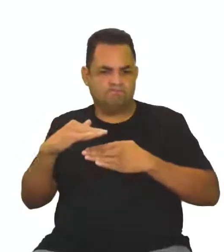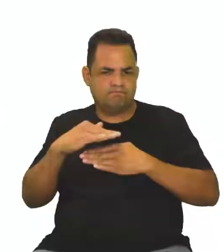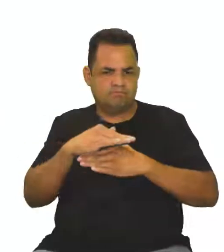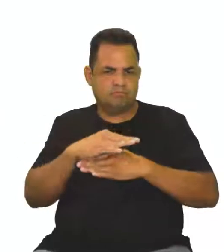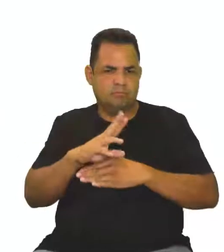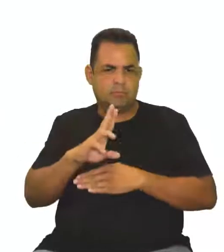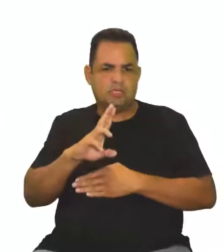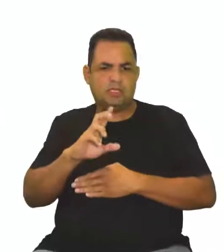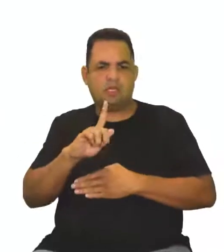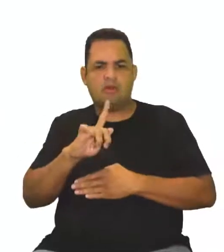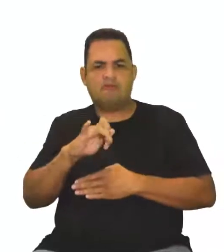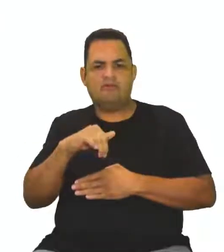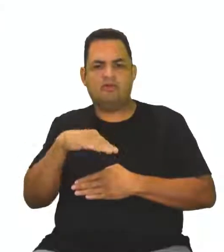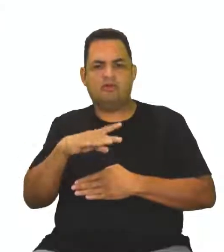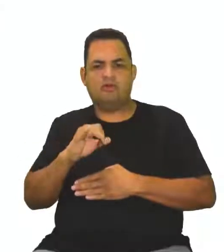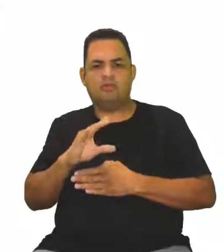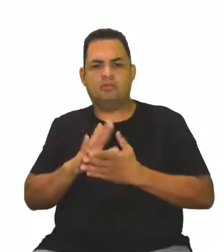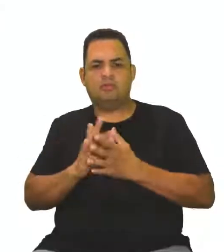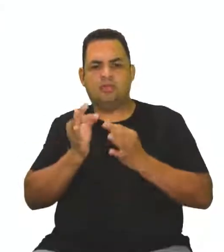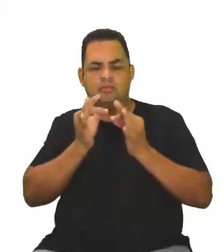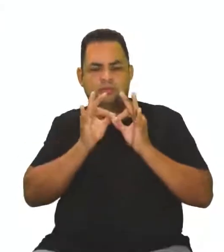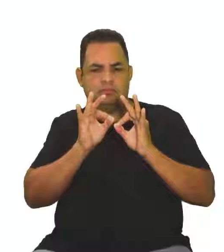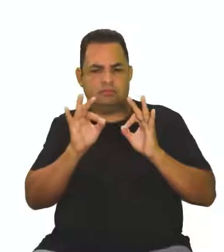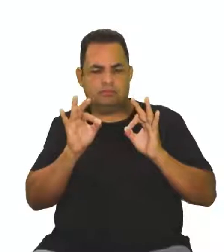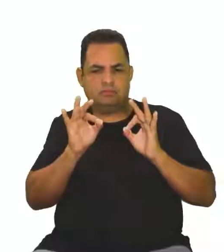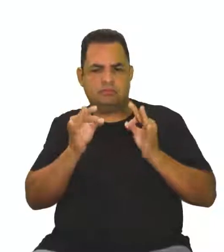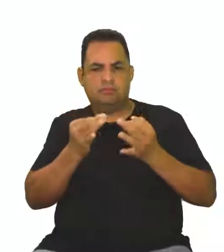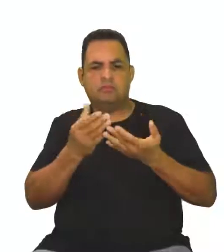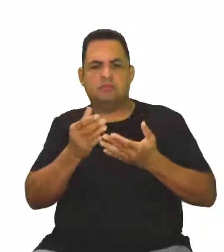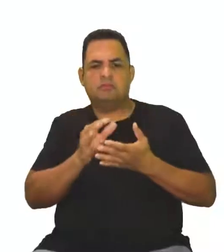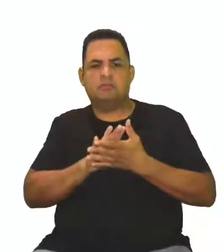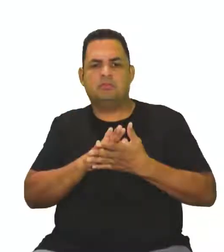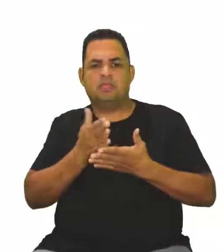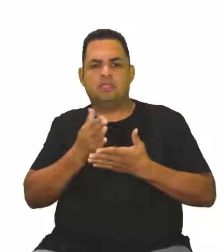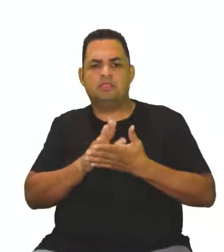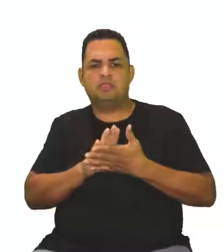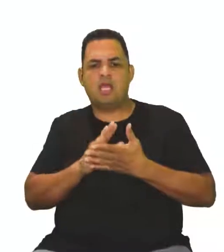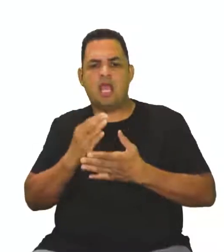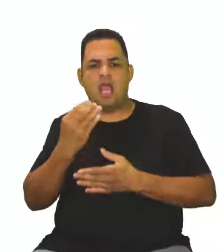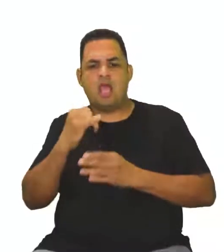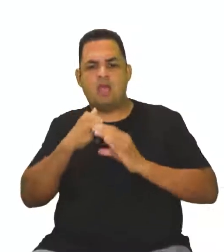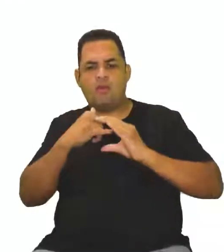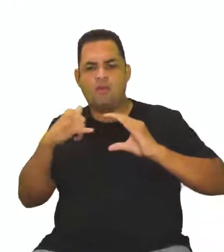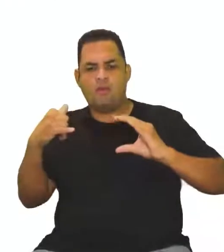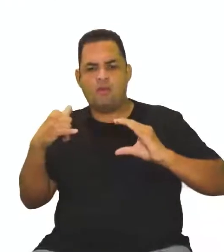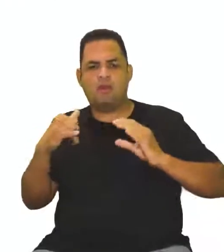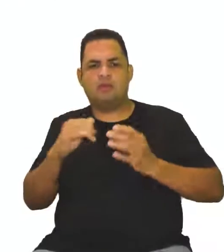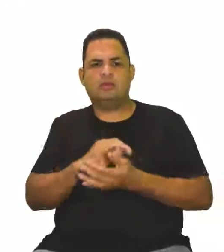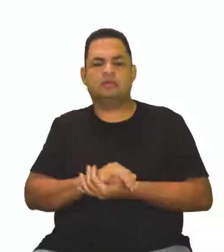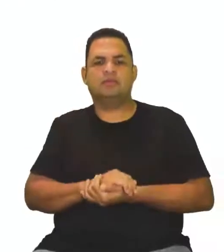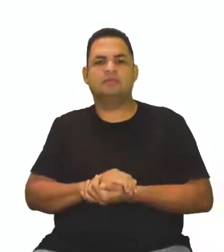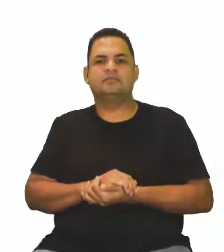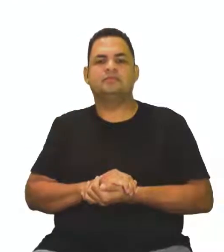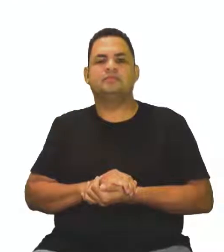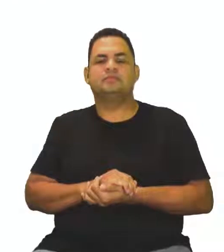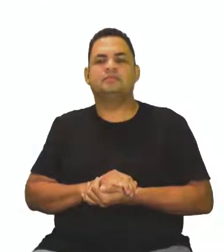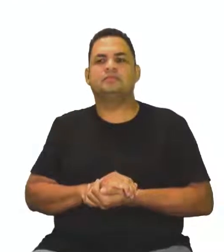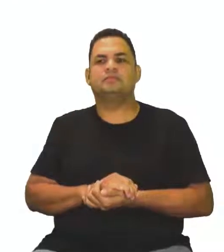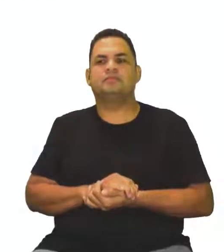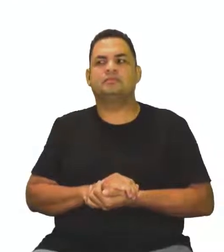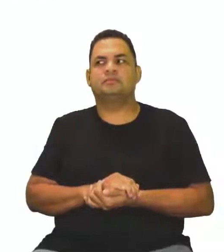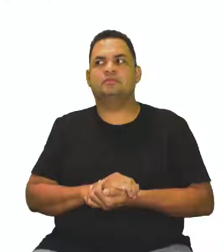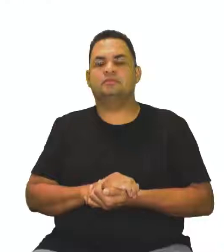um galvanômetro para medir a corrente elétrica através da resistência. Então, esse aqui é o primeiro, ok? Bom,